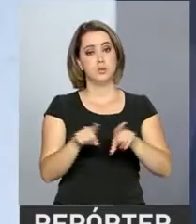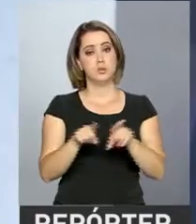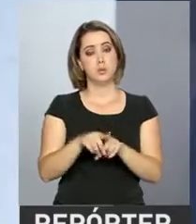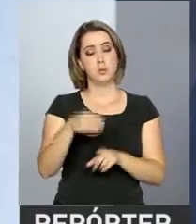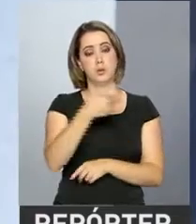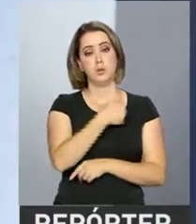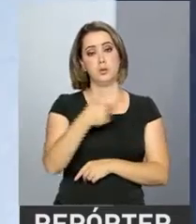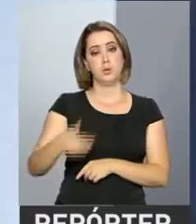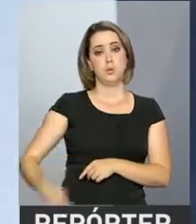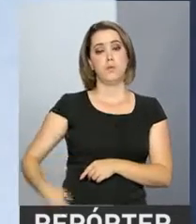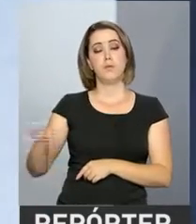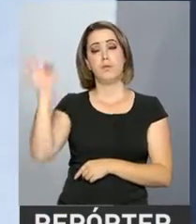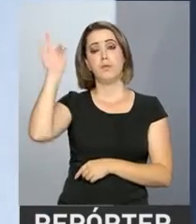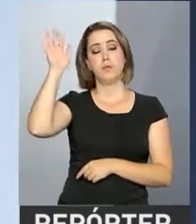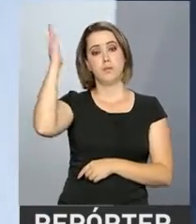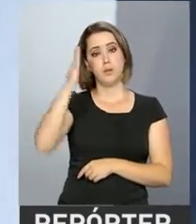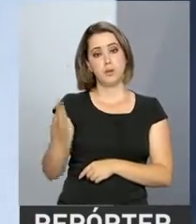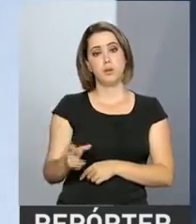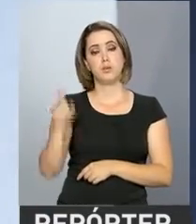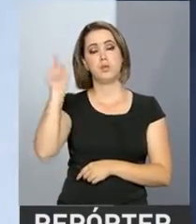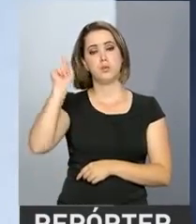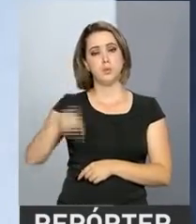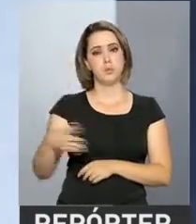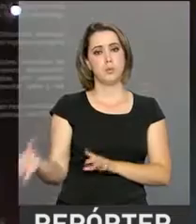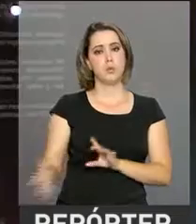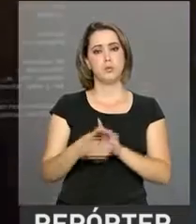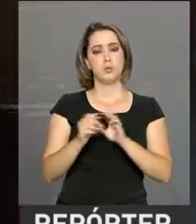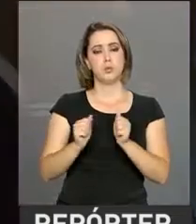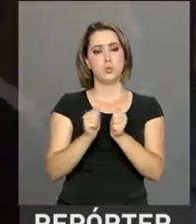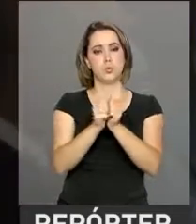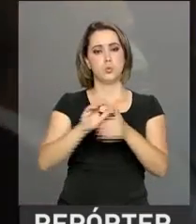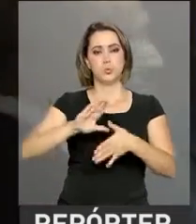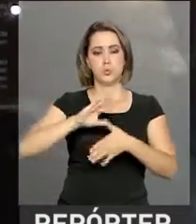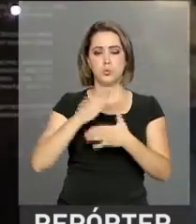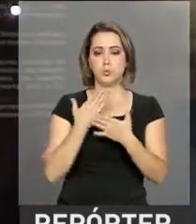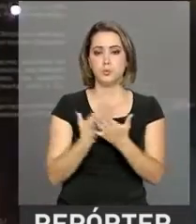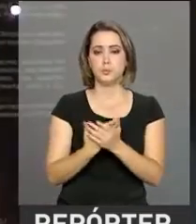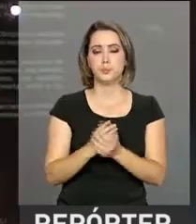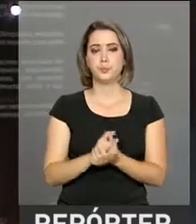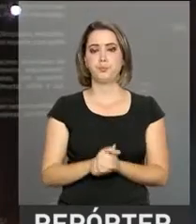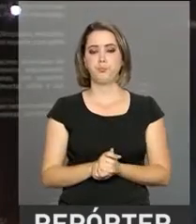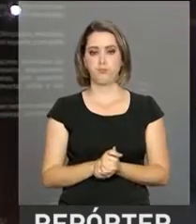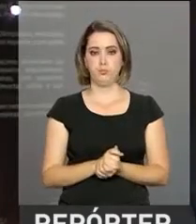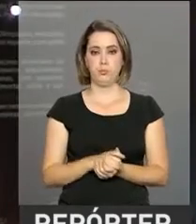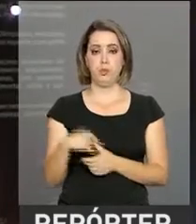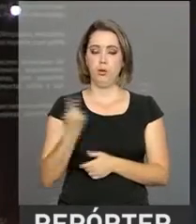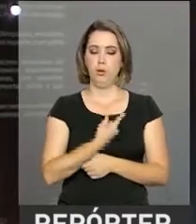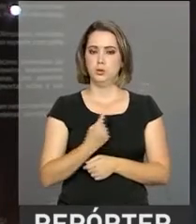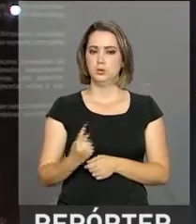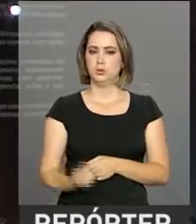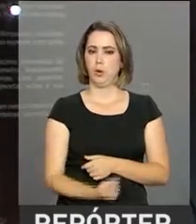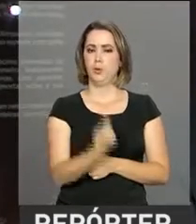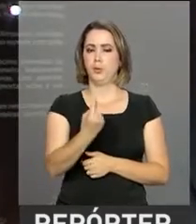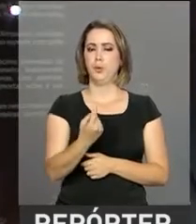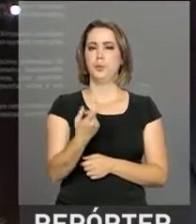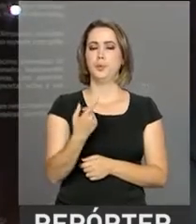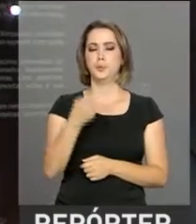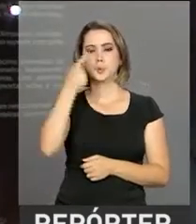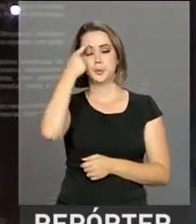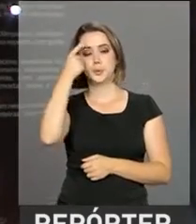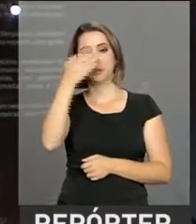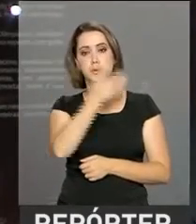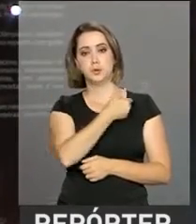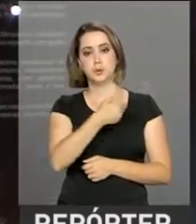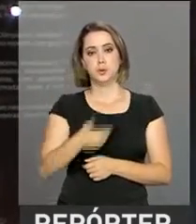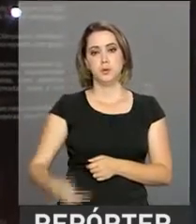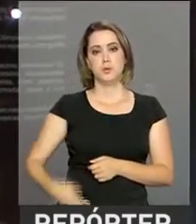brasileiro está empenhado na consolidação do Mercosul. Hoje existe uma convergência de pensamento entre os governos do